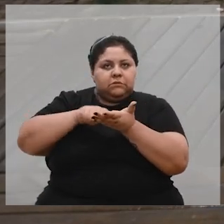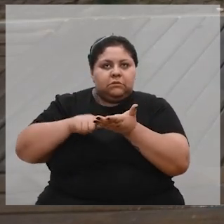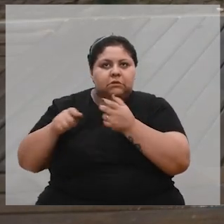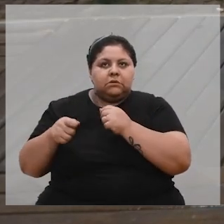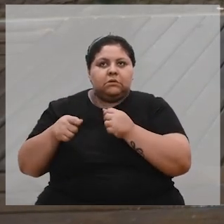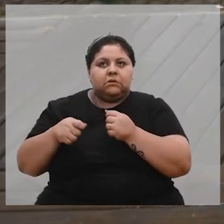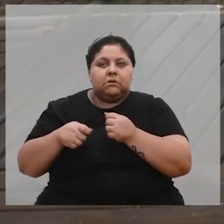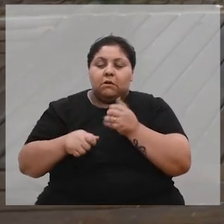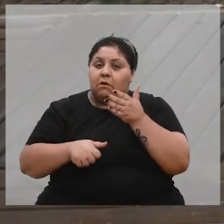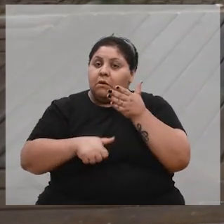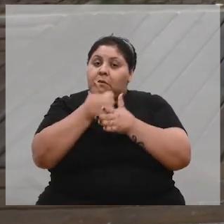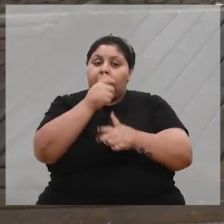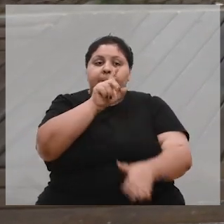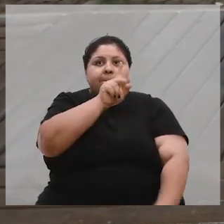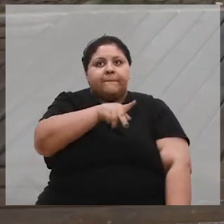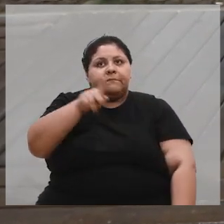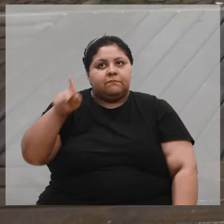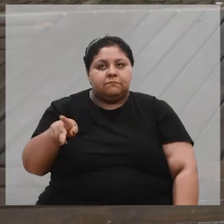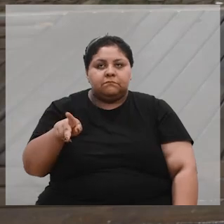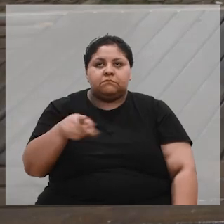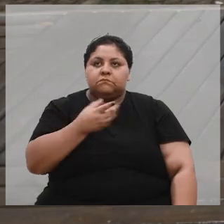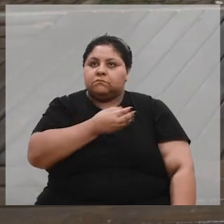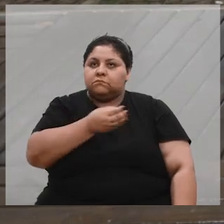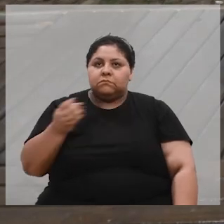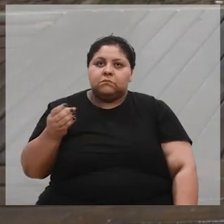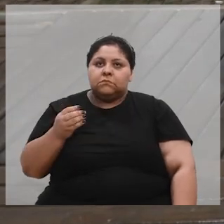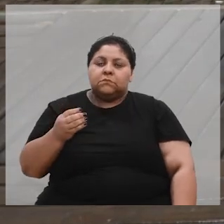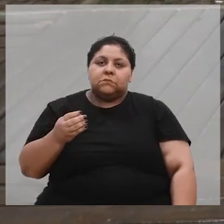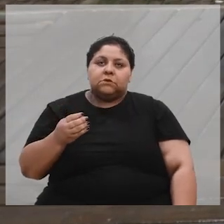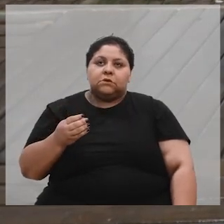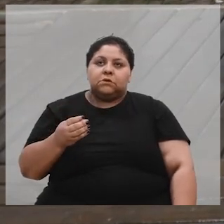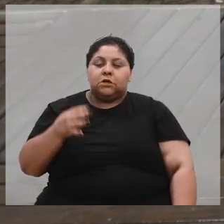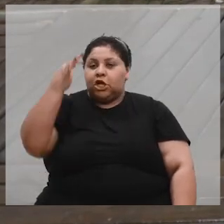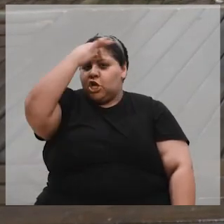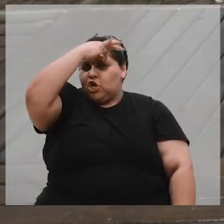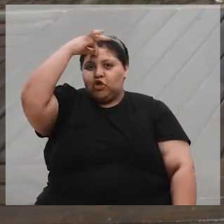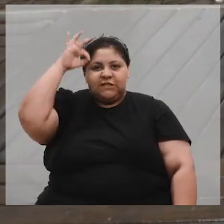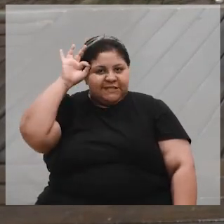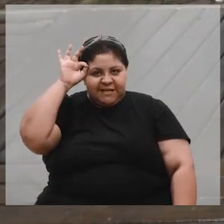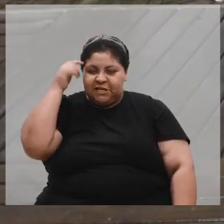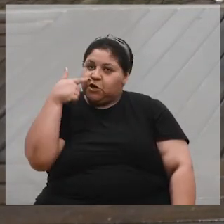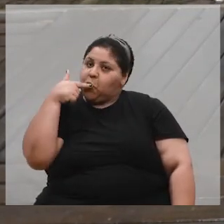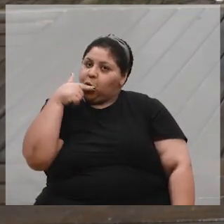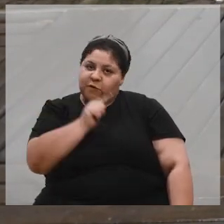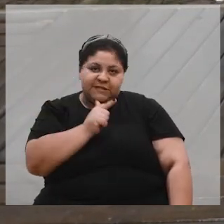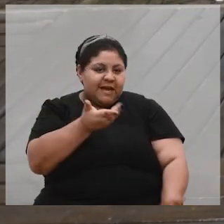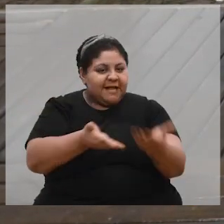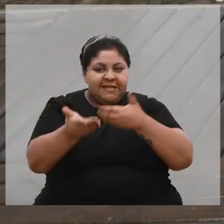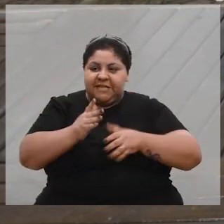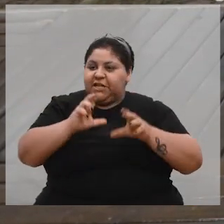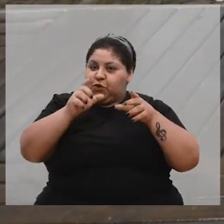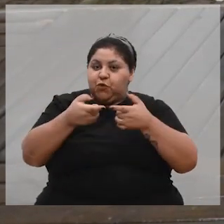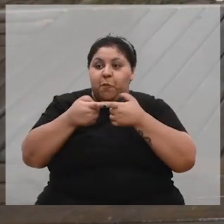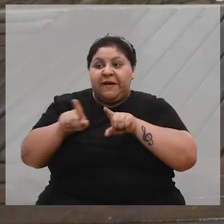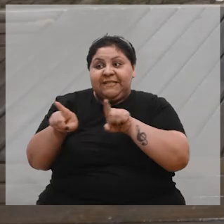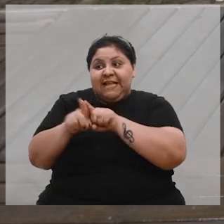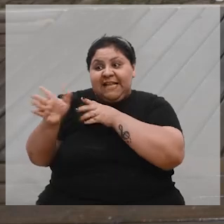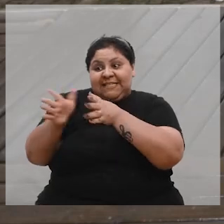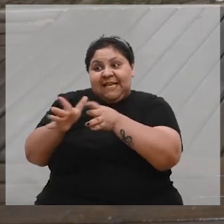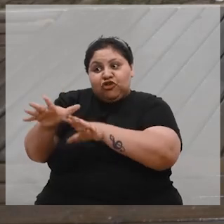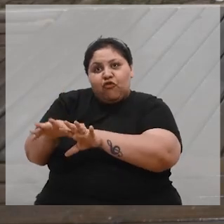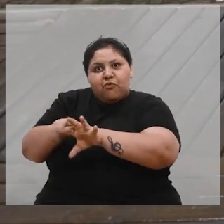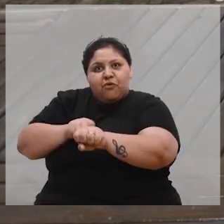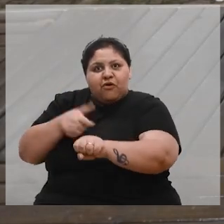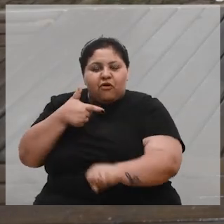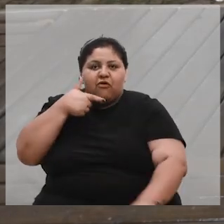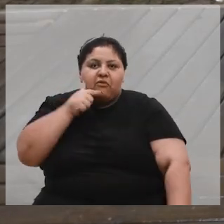os escritores, possibilitam que esses professores, muitas vezes ingênuos, porque também nós não conseguimos dar conta de tudo, tenham acesso